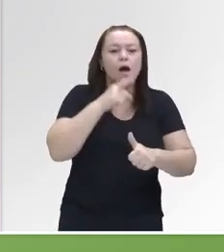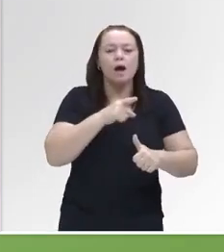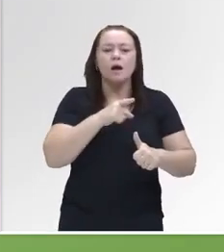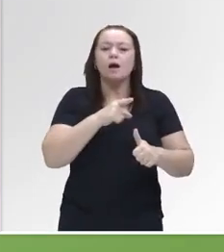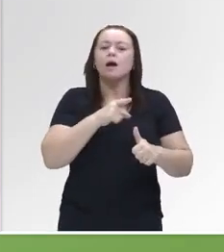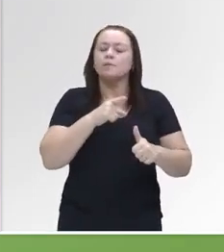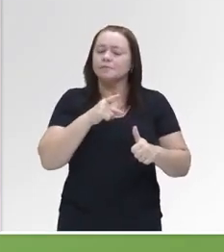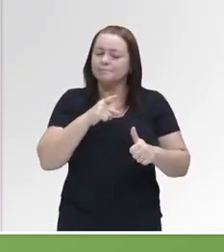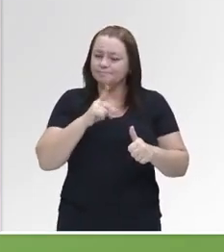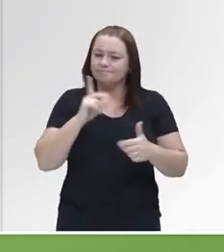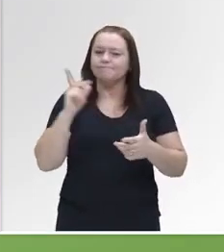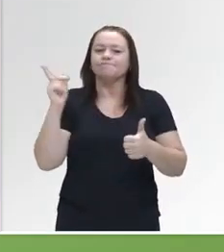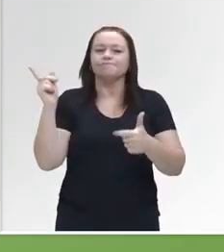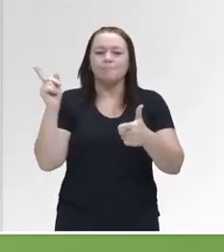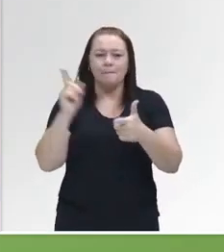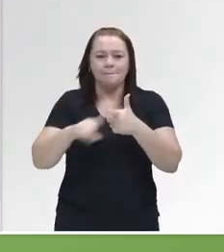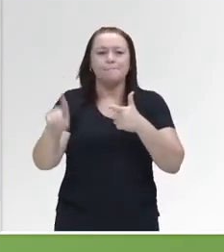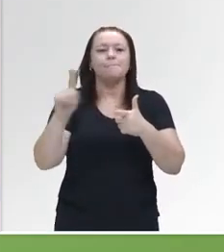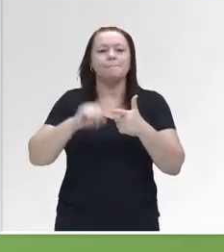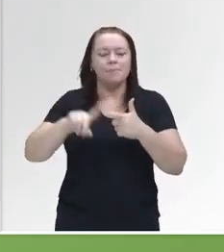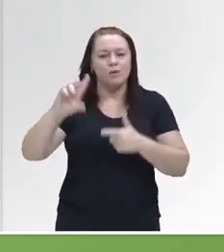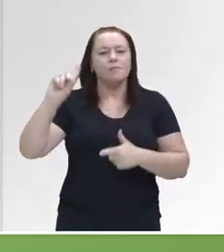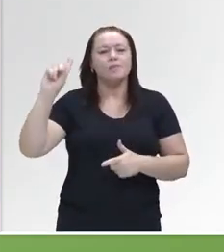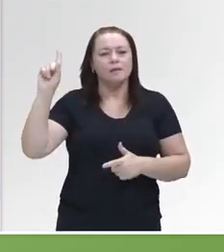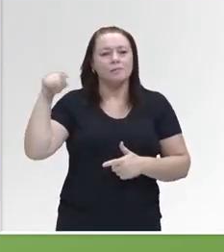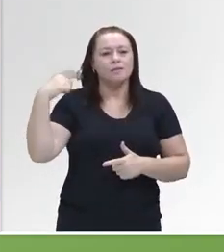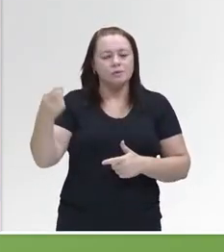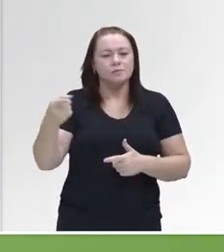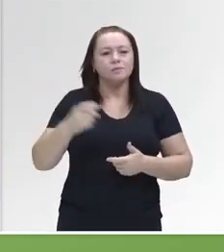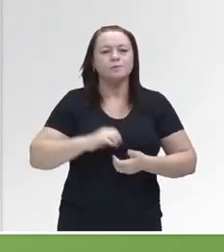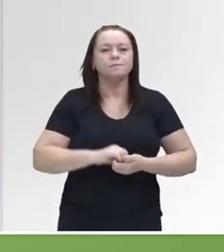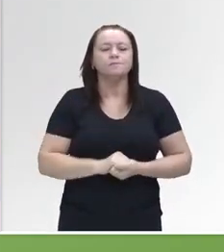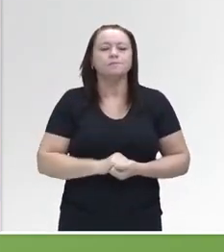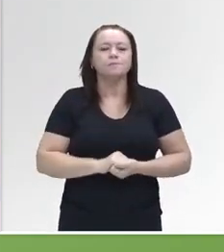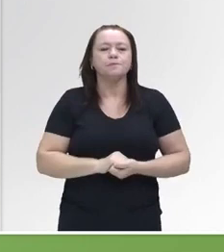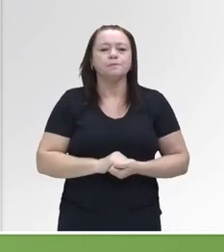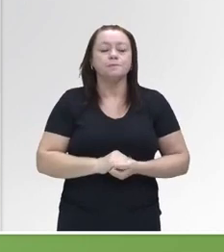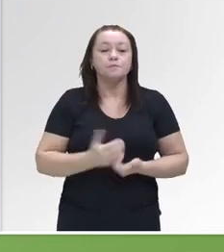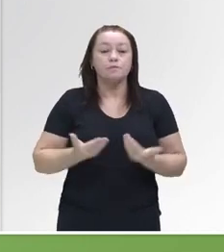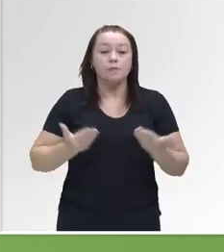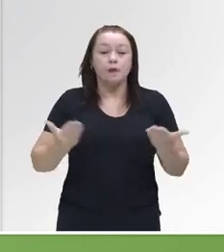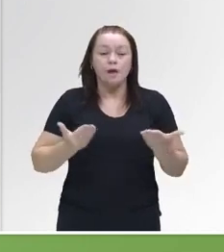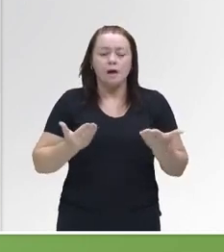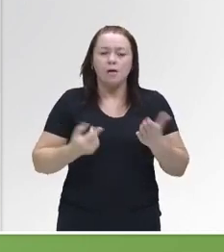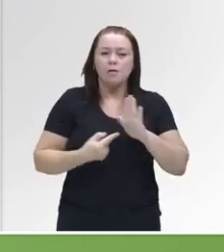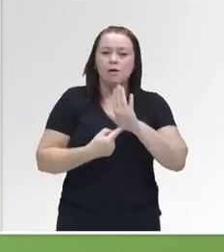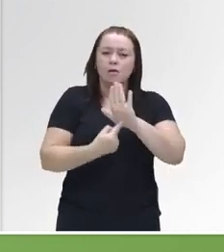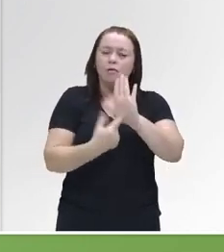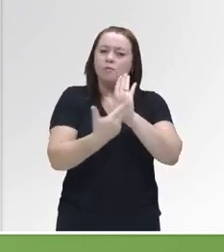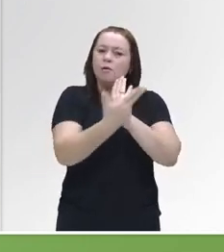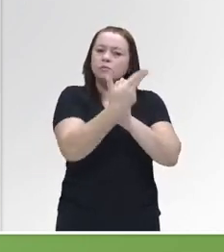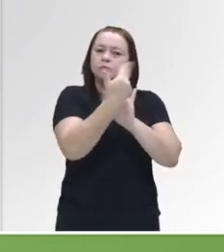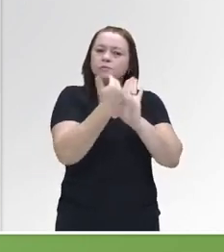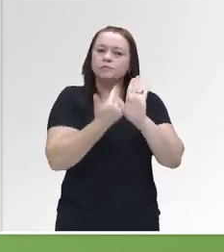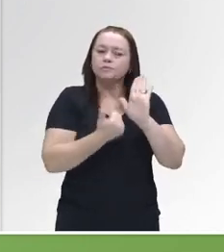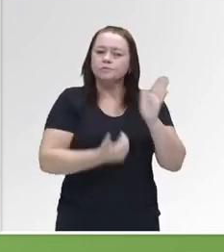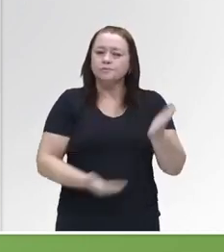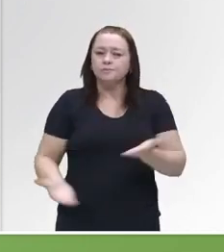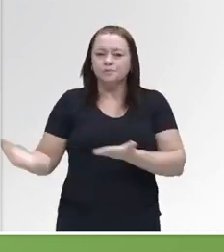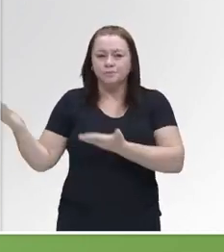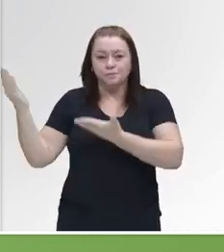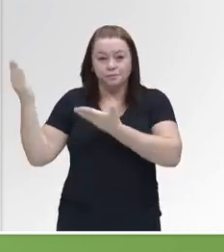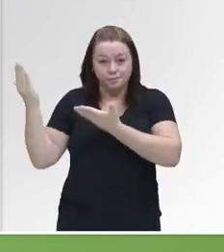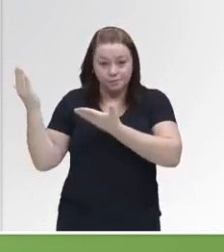ter consequências graves. Aqui eu trago a imagem para vocês, que é a questão do engasgo,